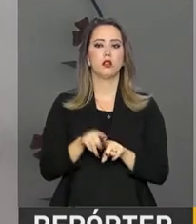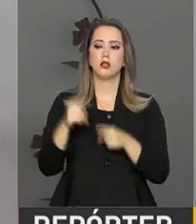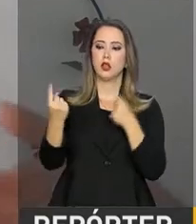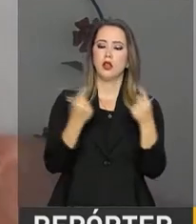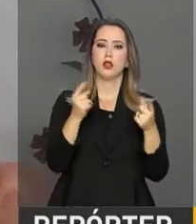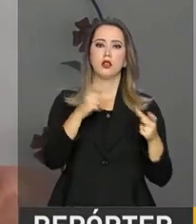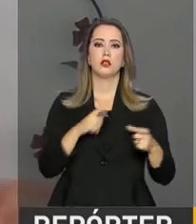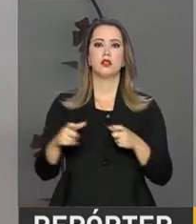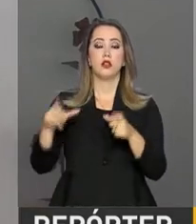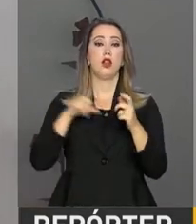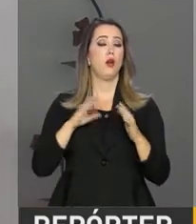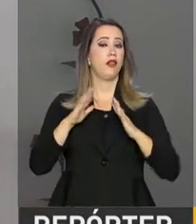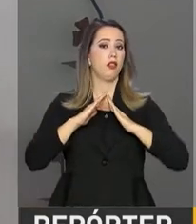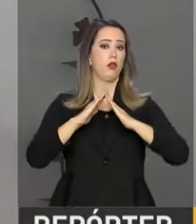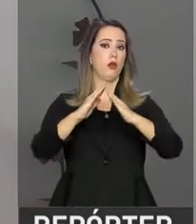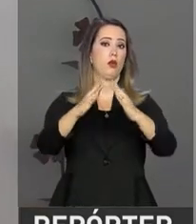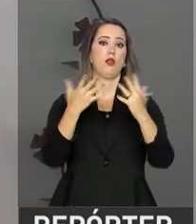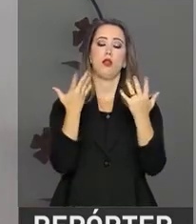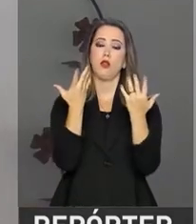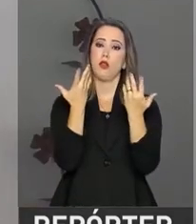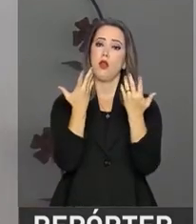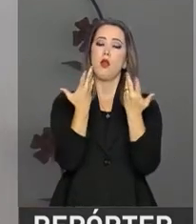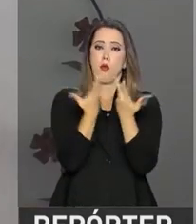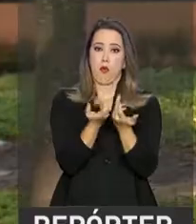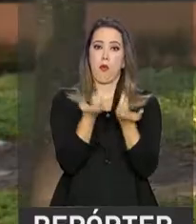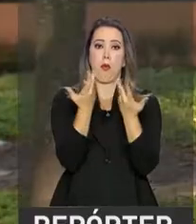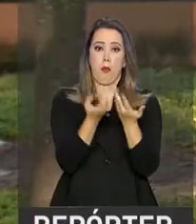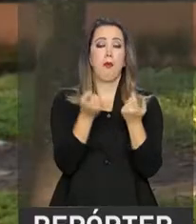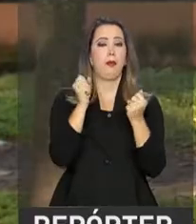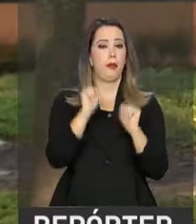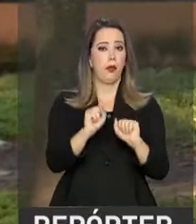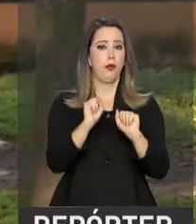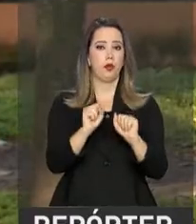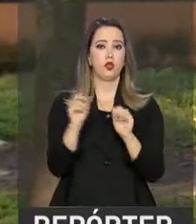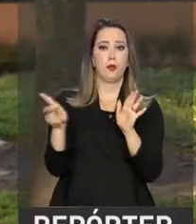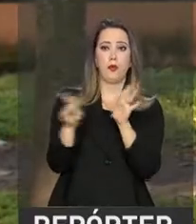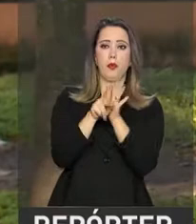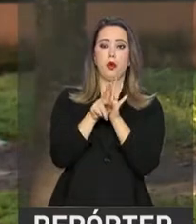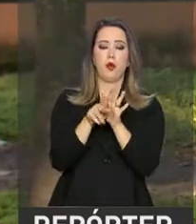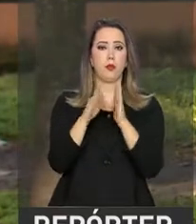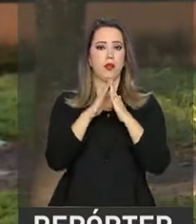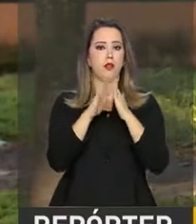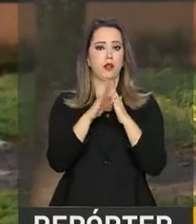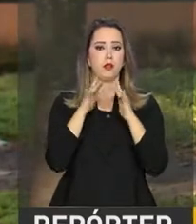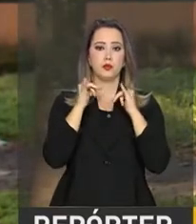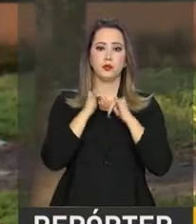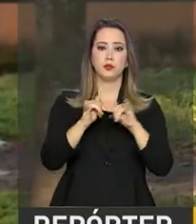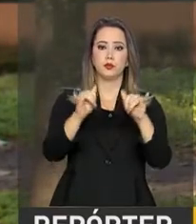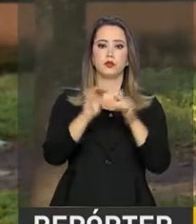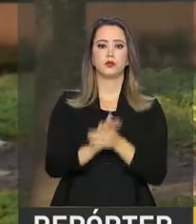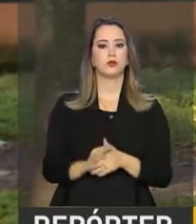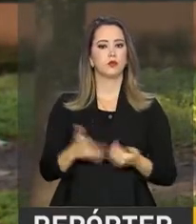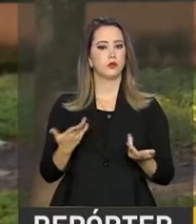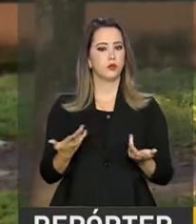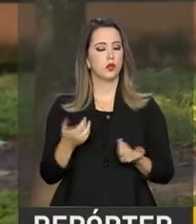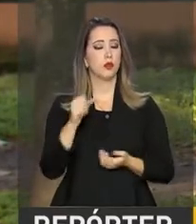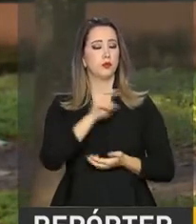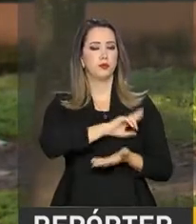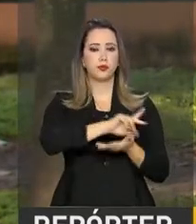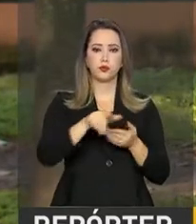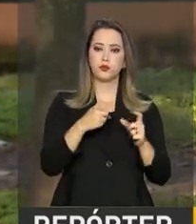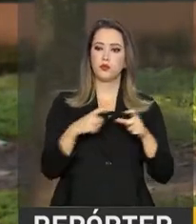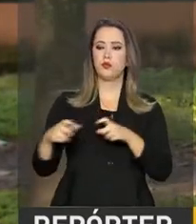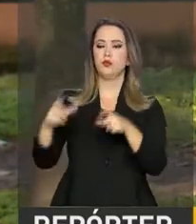casa que um telhado você podia estar gerando energia da própria casa quase 100% das conexões de micro e mini geração de energia